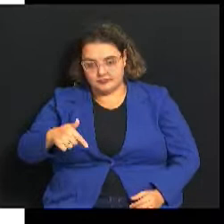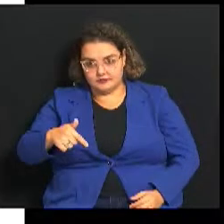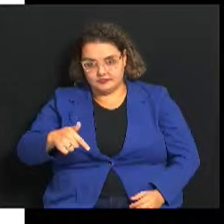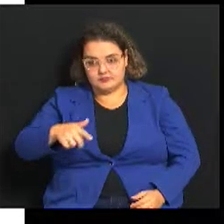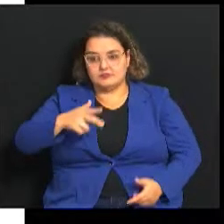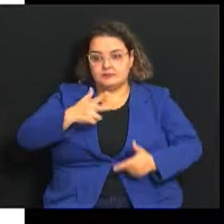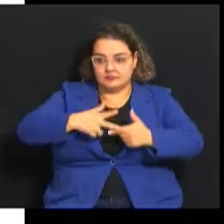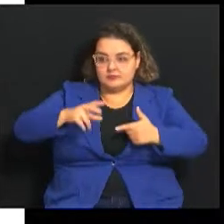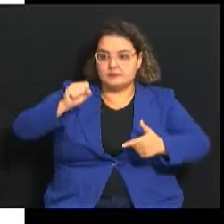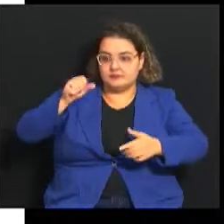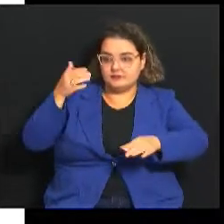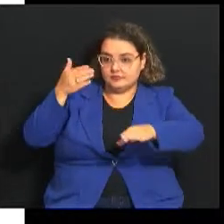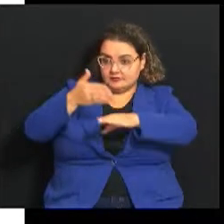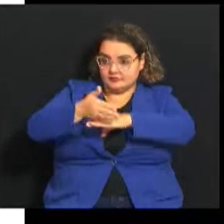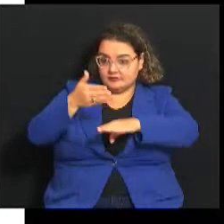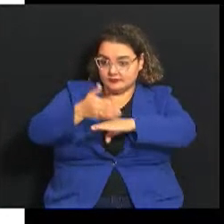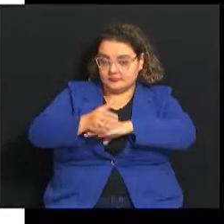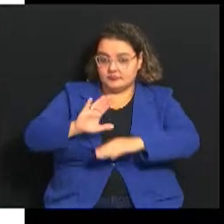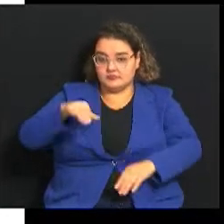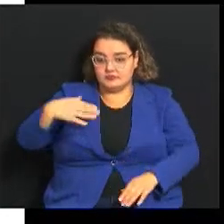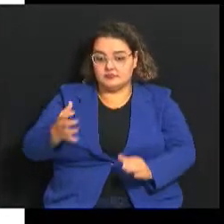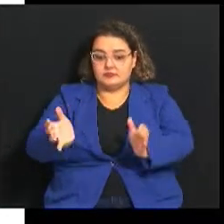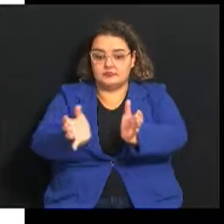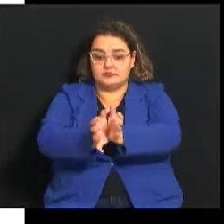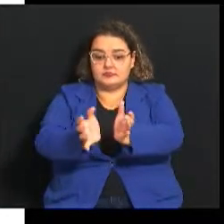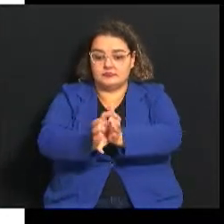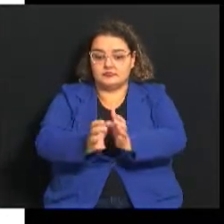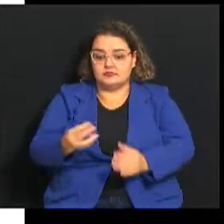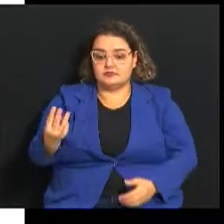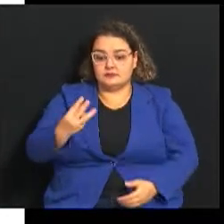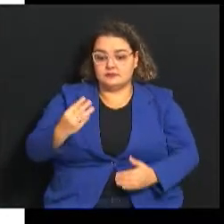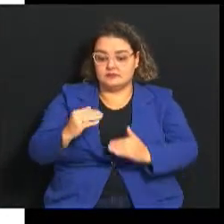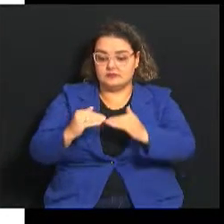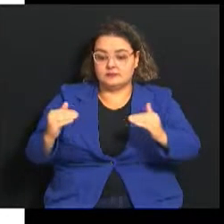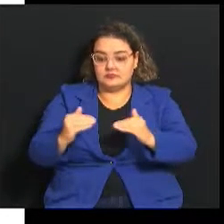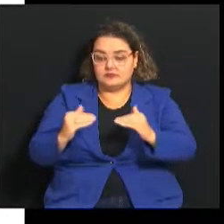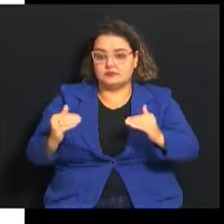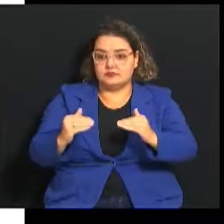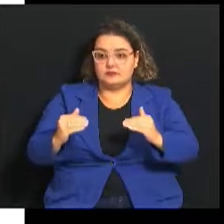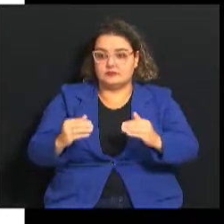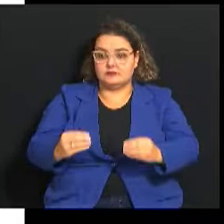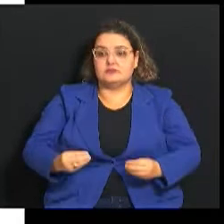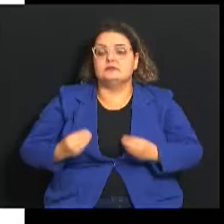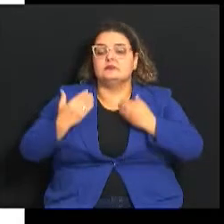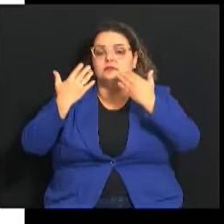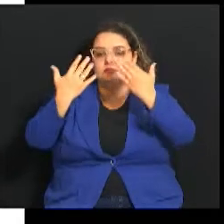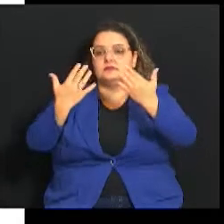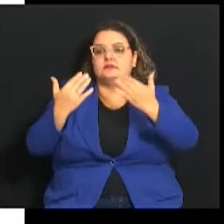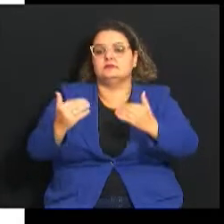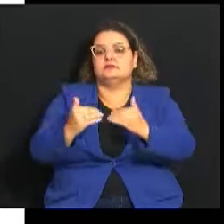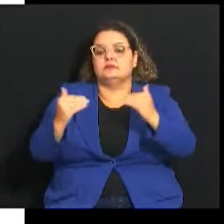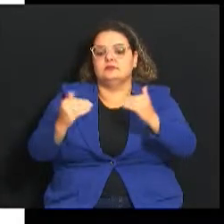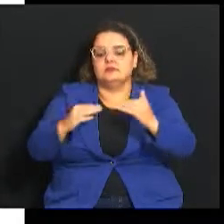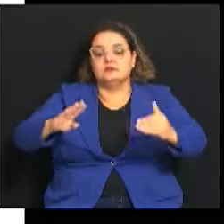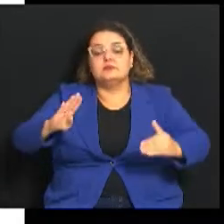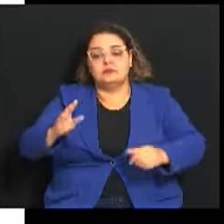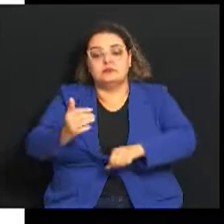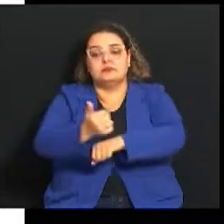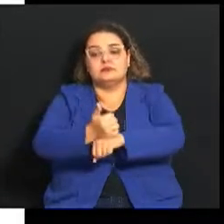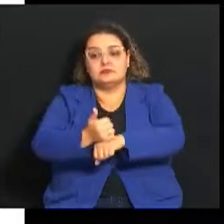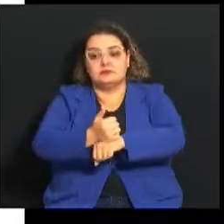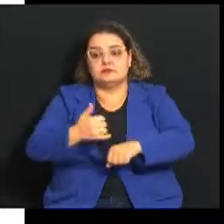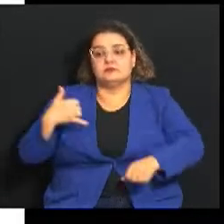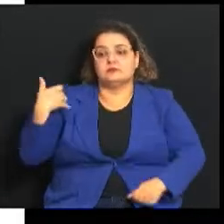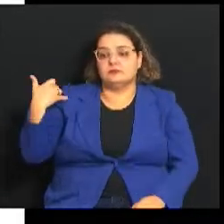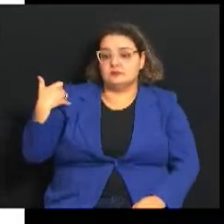esse acesso quando o clube estava na terceira divisão do futebol brasileiro, levando o clube à Série B, é um profissional de 55